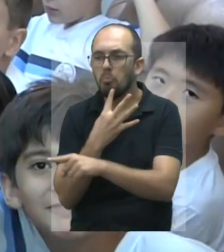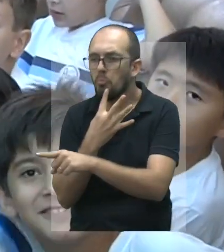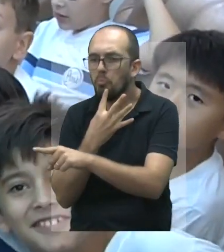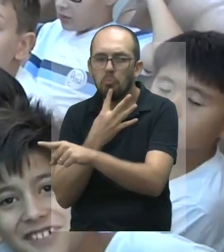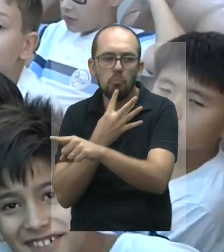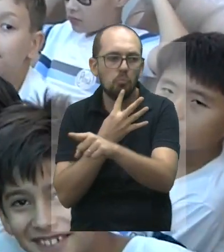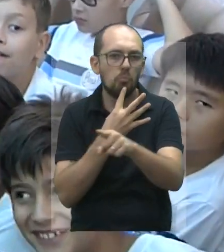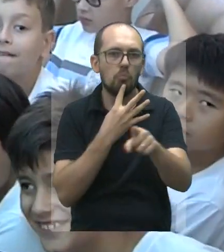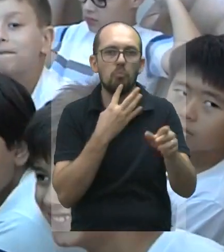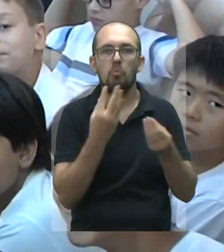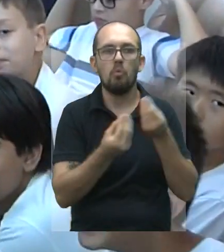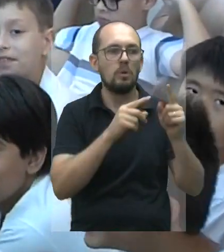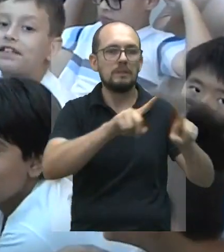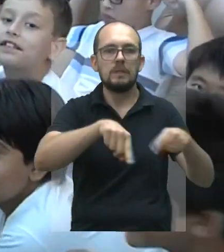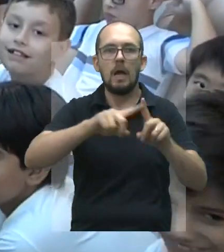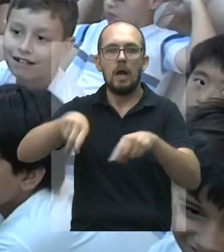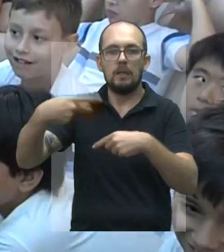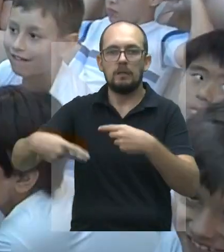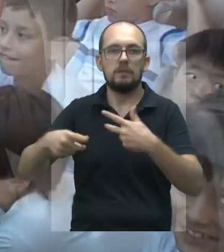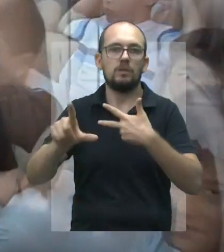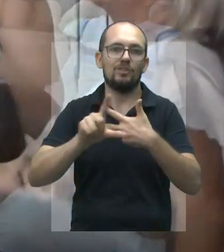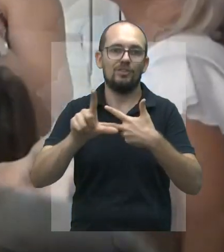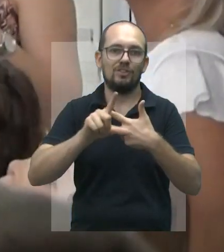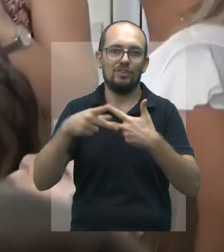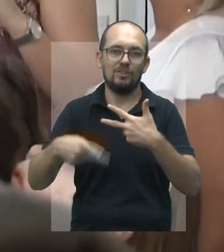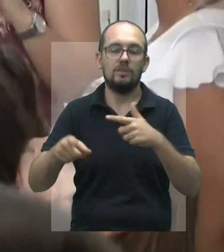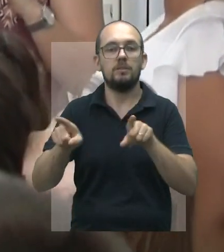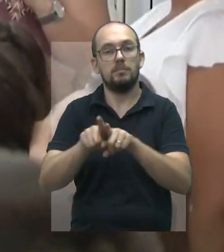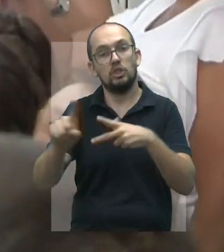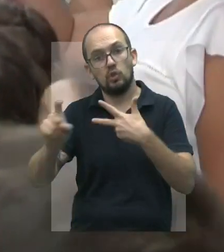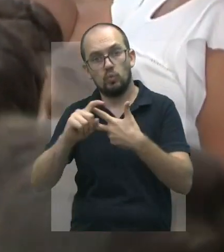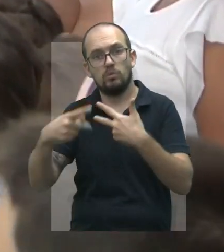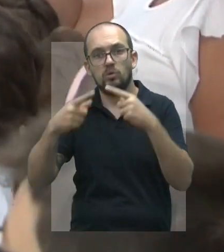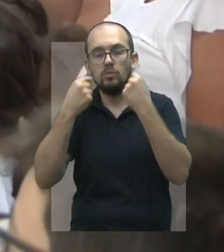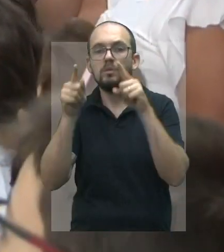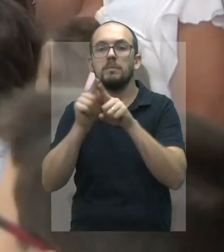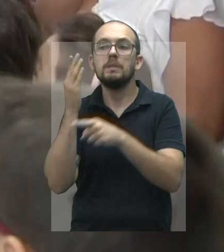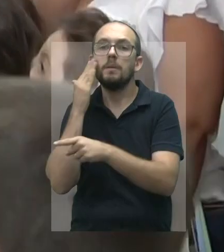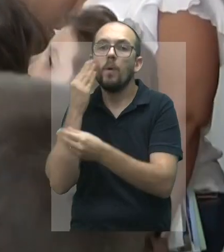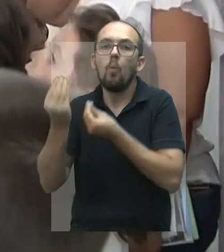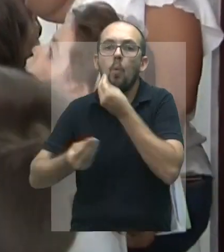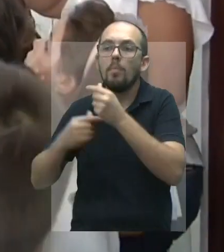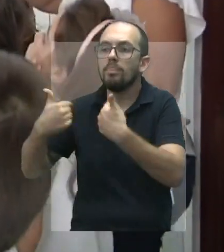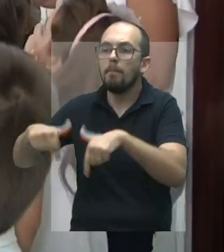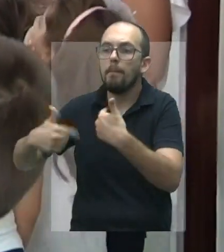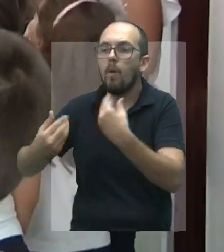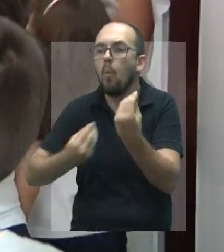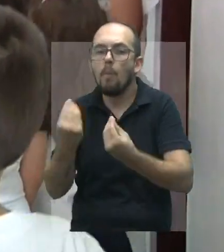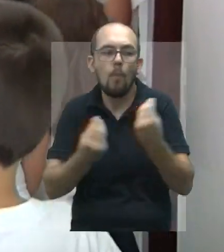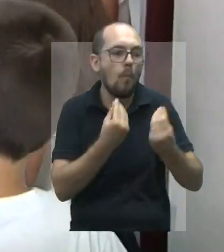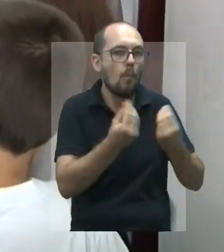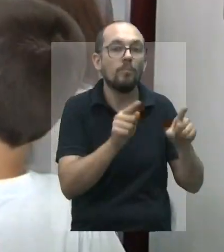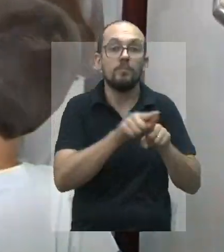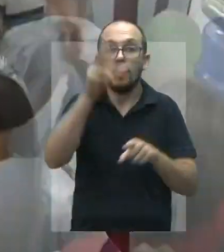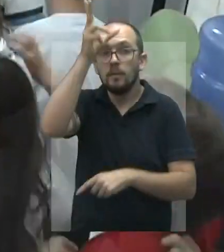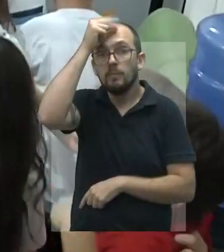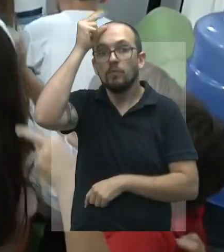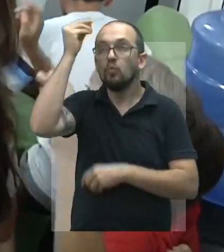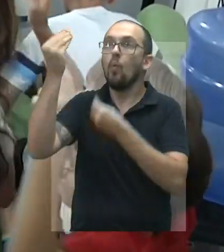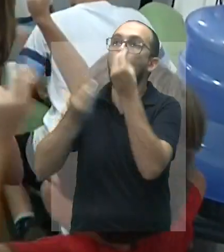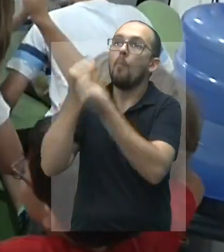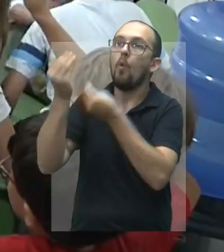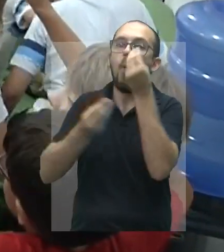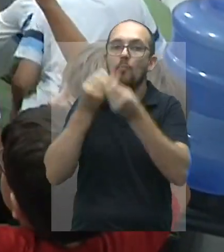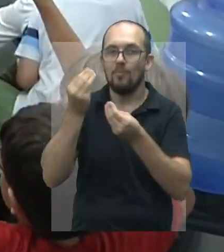legislativo e executivo do município de Jaú e também saber como são realizados os trabalhos da Câmara e da Prefeitura.